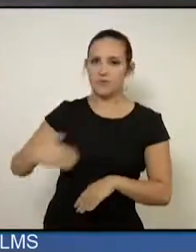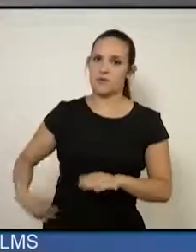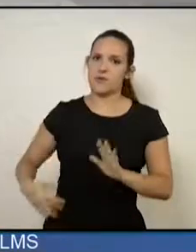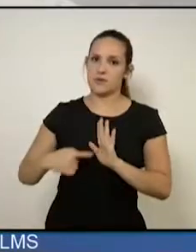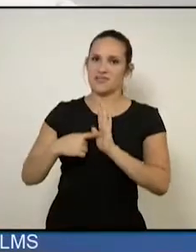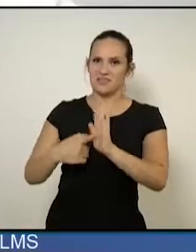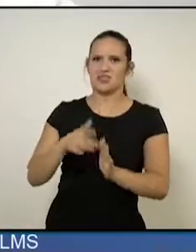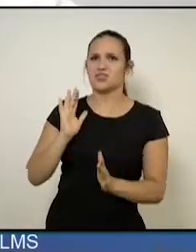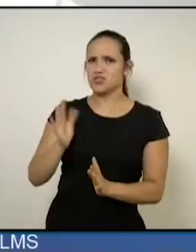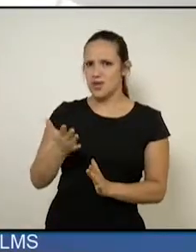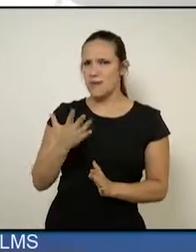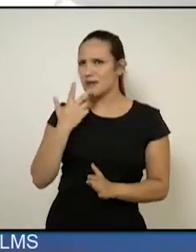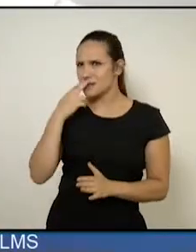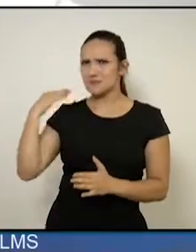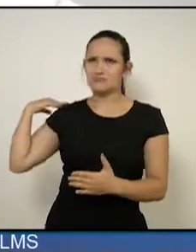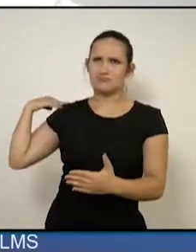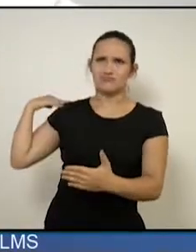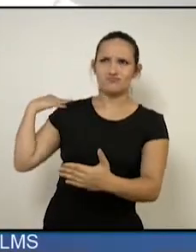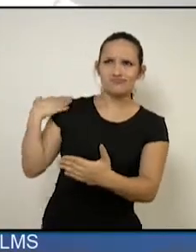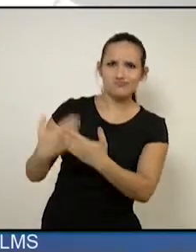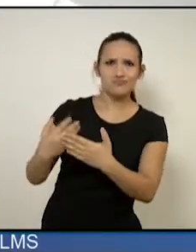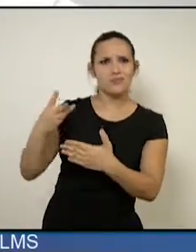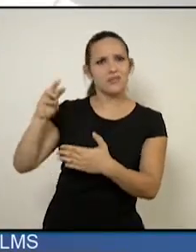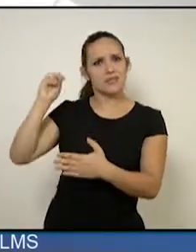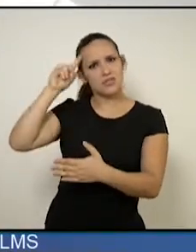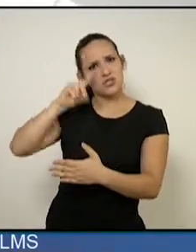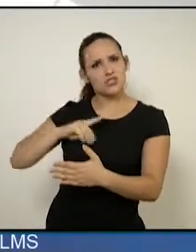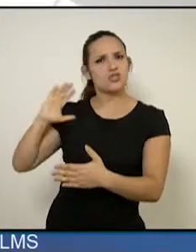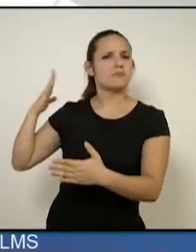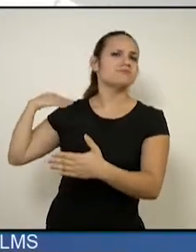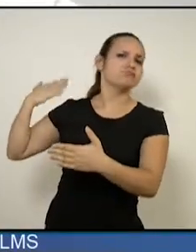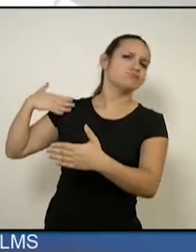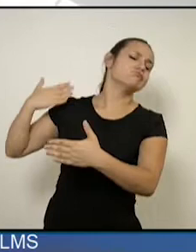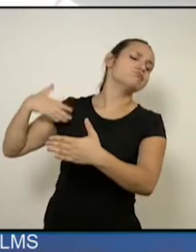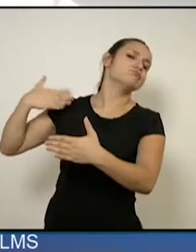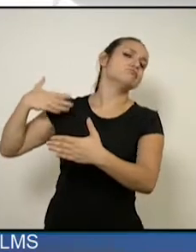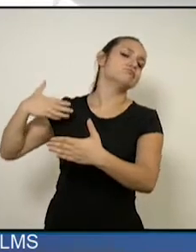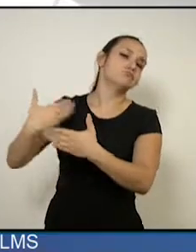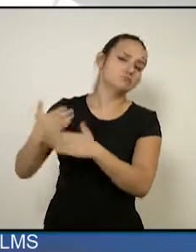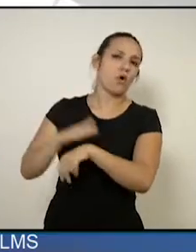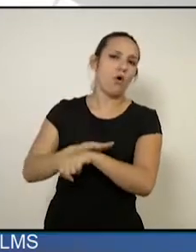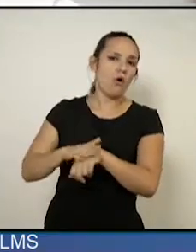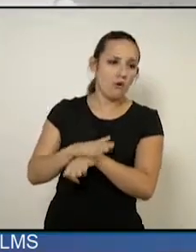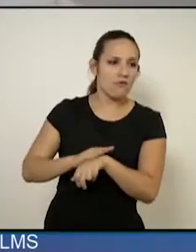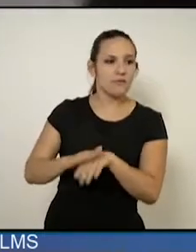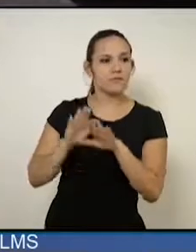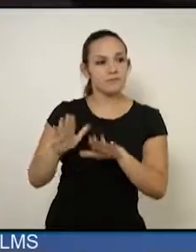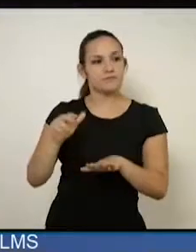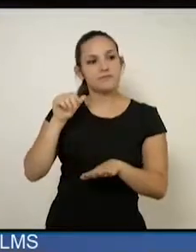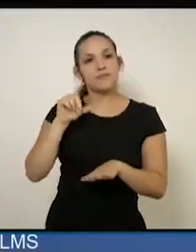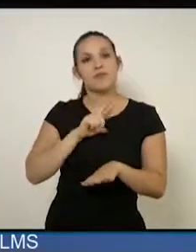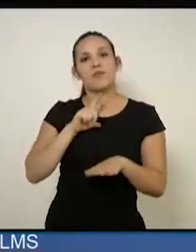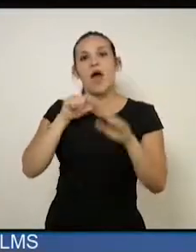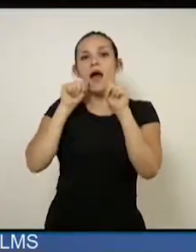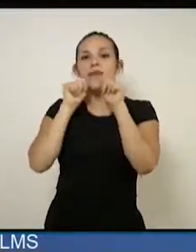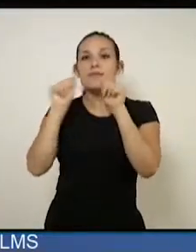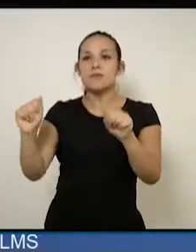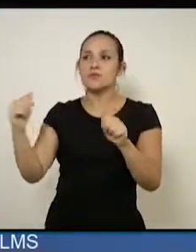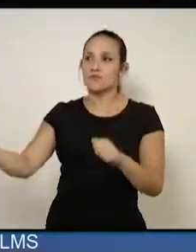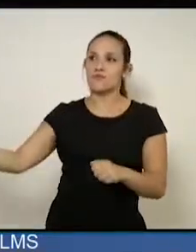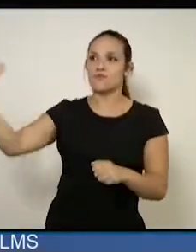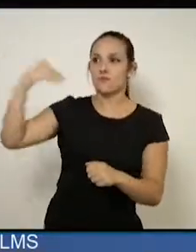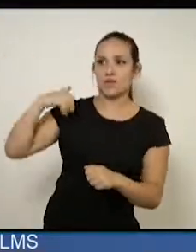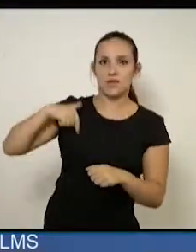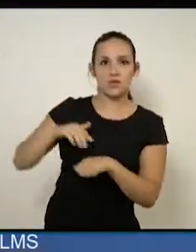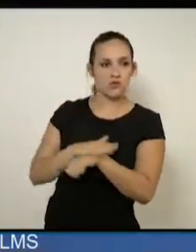30 dias, a gente está conversando, né? A assessoria teve a felicidade de se deslocar para conversar com